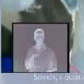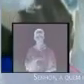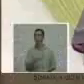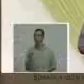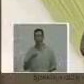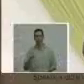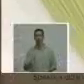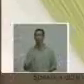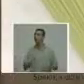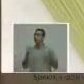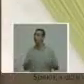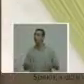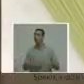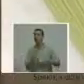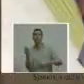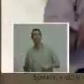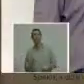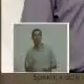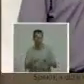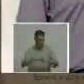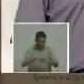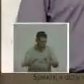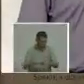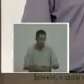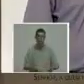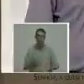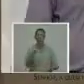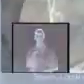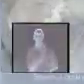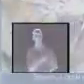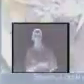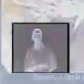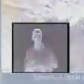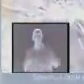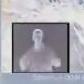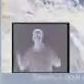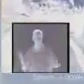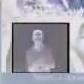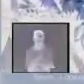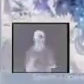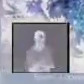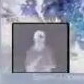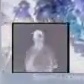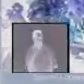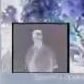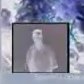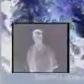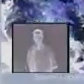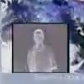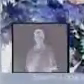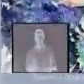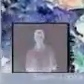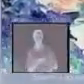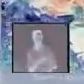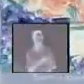mais alimentar e realimentar a derrota dentro de você. O coração é a fonte dessa vida plena, é